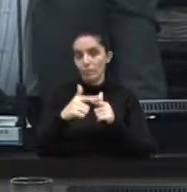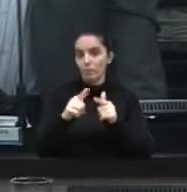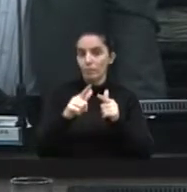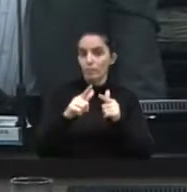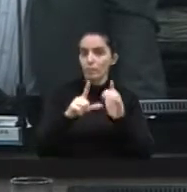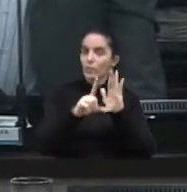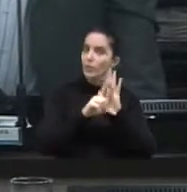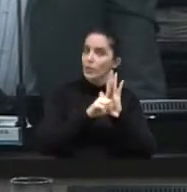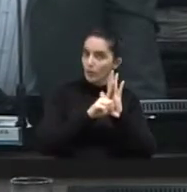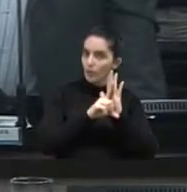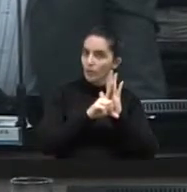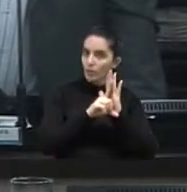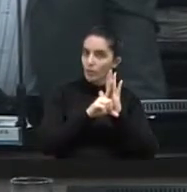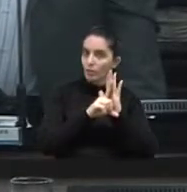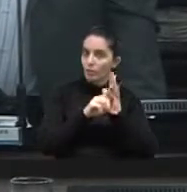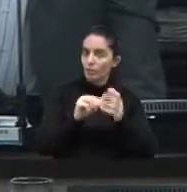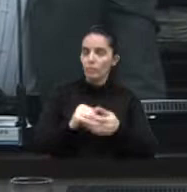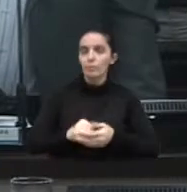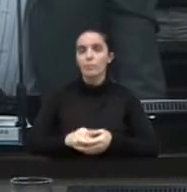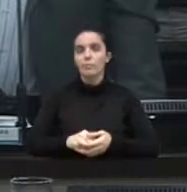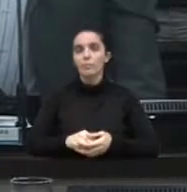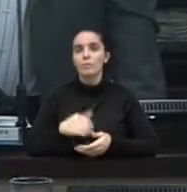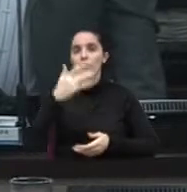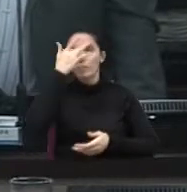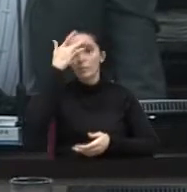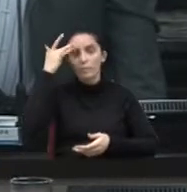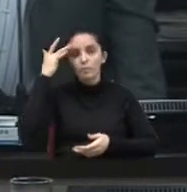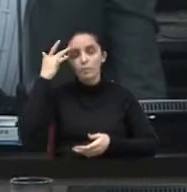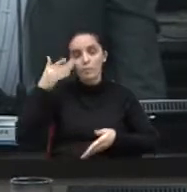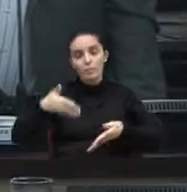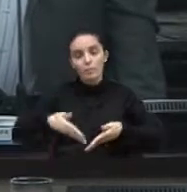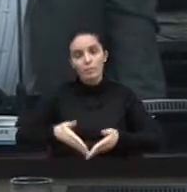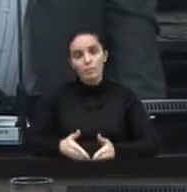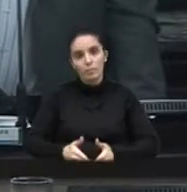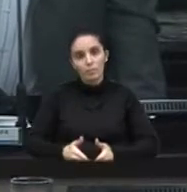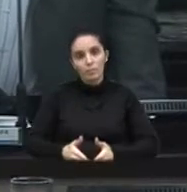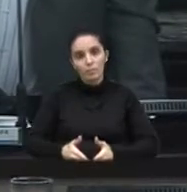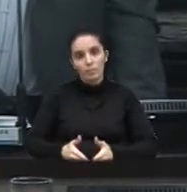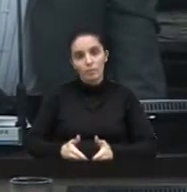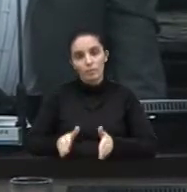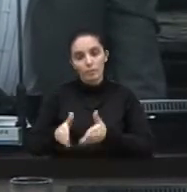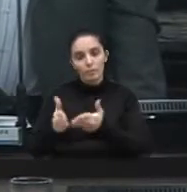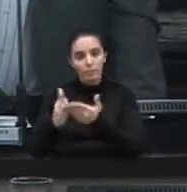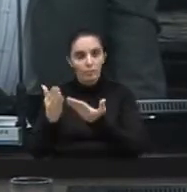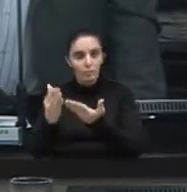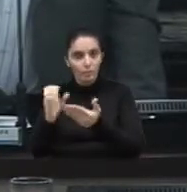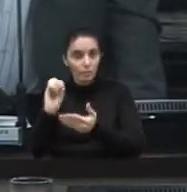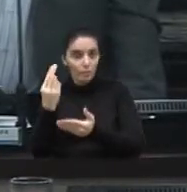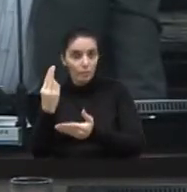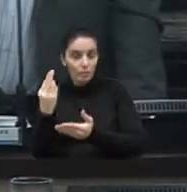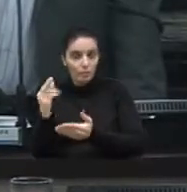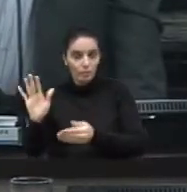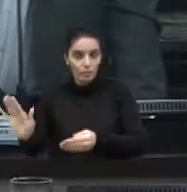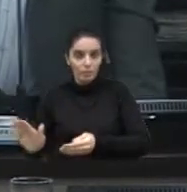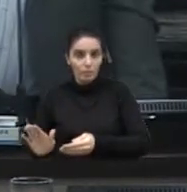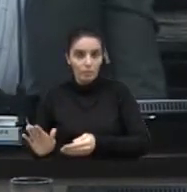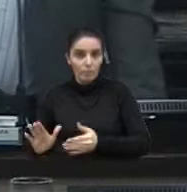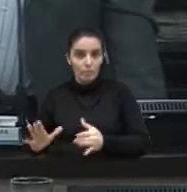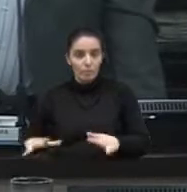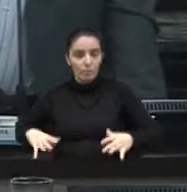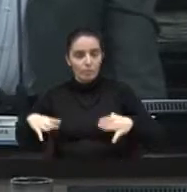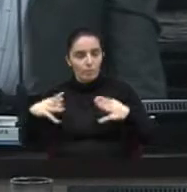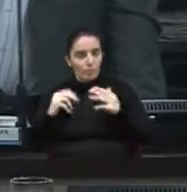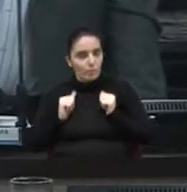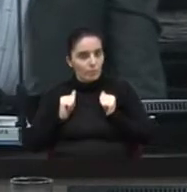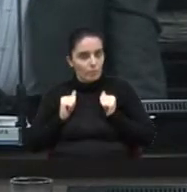também que o fato da pessoa ter nascido em uma condição A ou condição B não fará dela uma pessoa em conflito com a